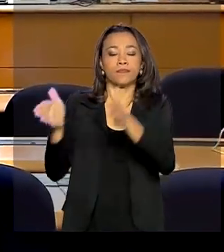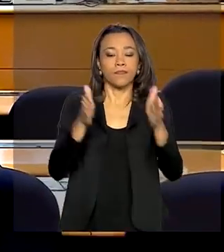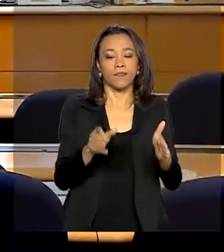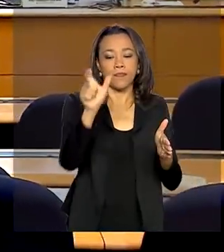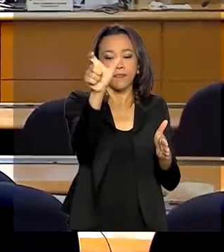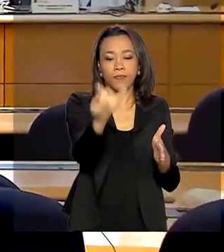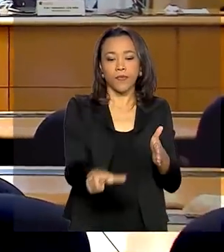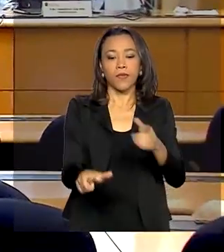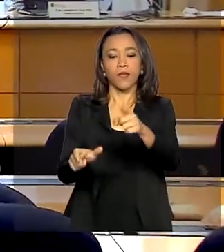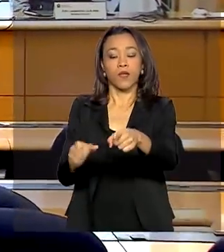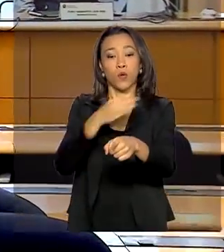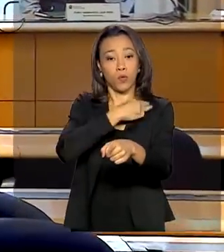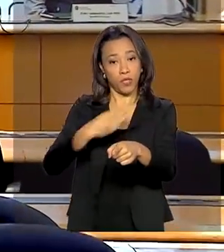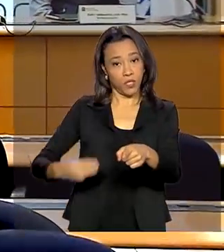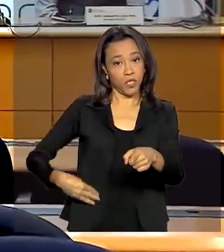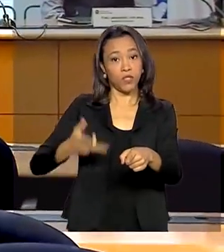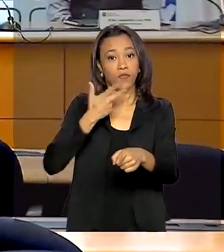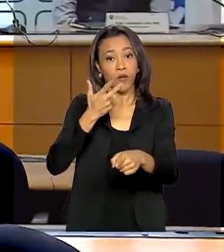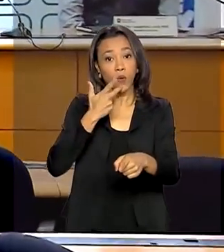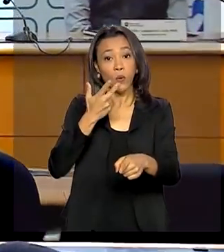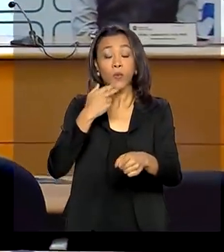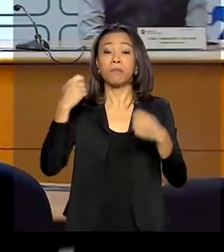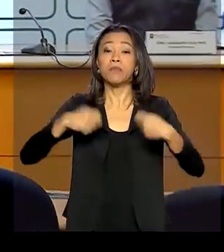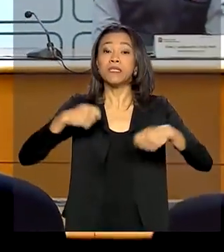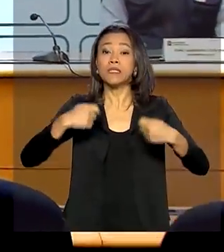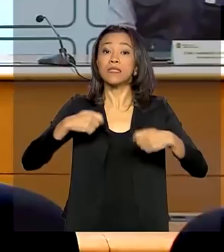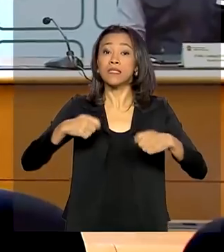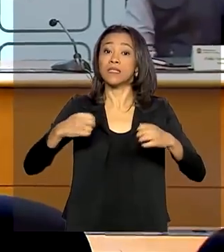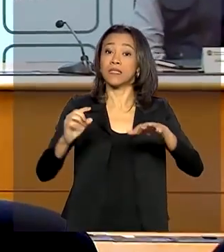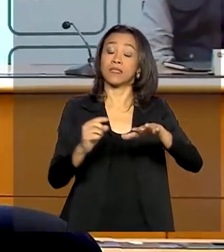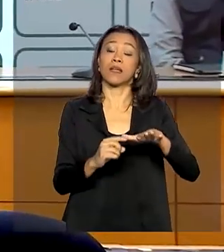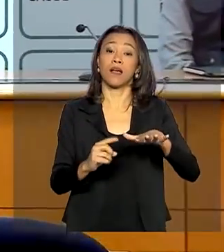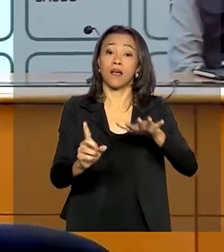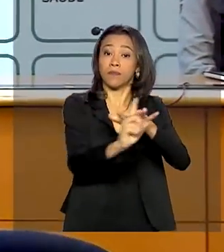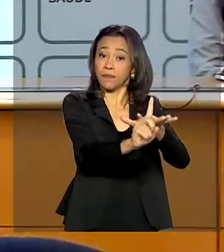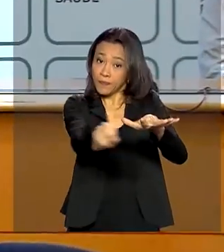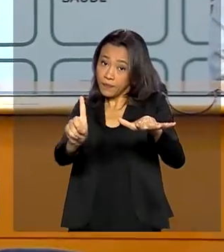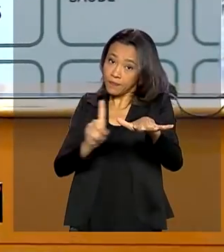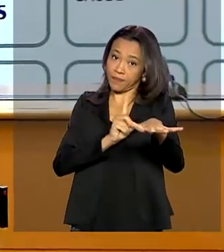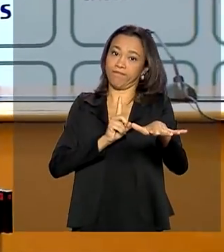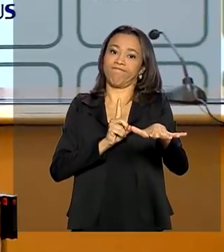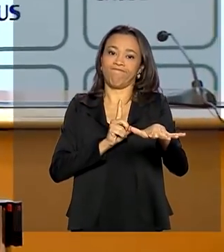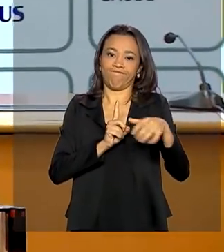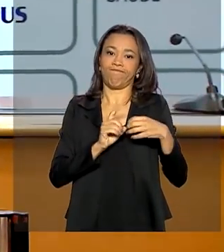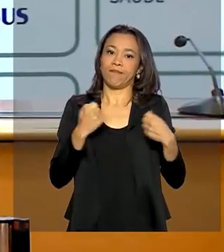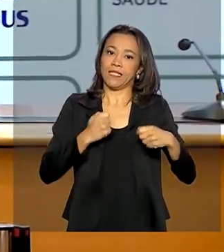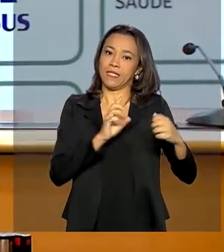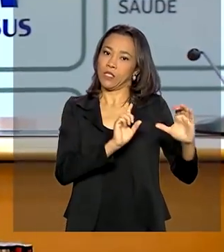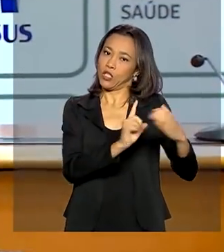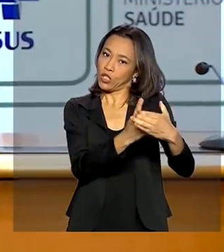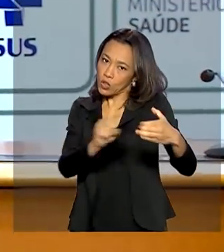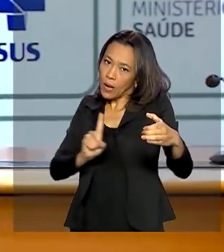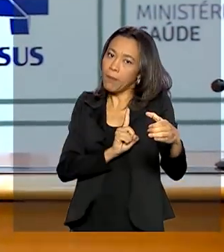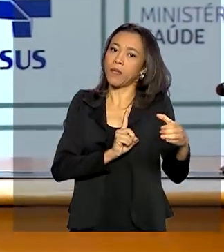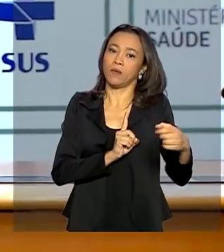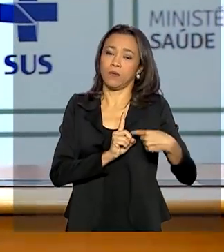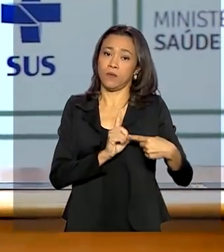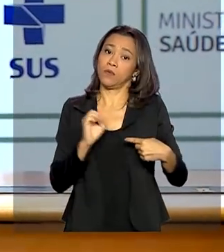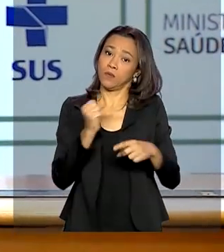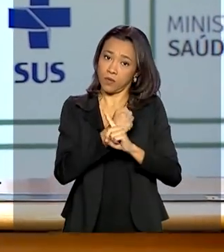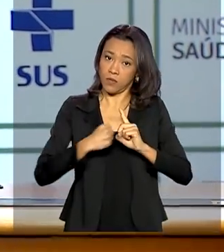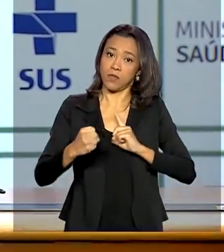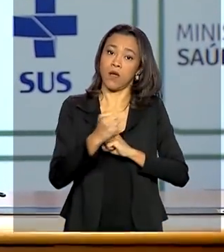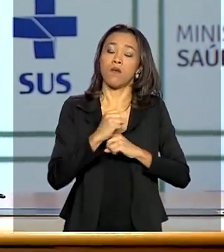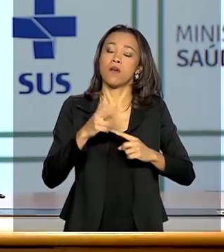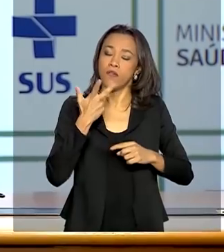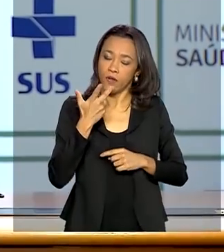voltou a defender a necessidade de isolamento social para conter o avanço da Covid-19, mas destacou que o Brasil precisa